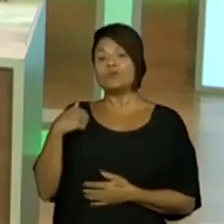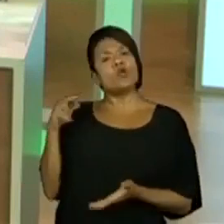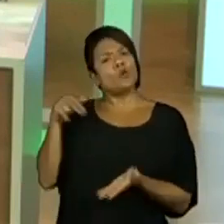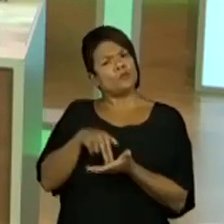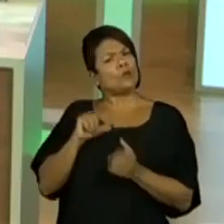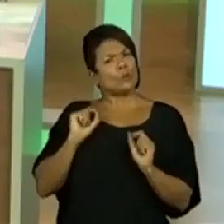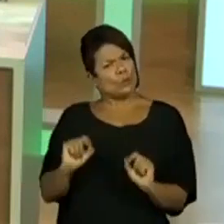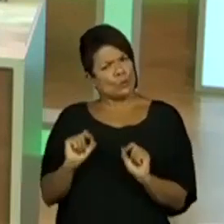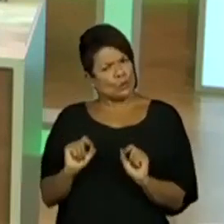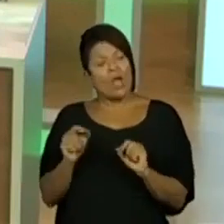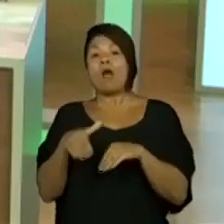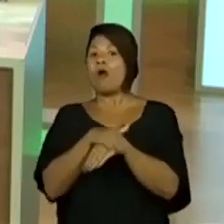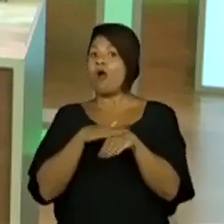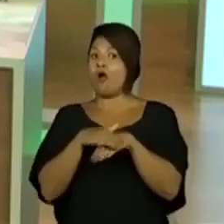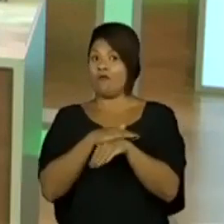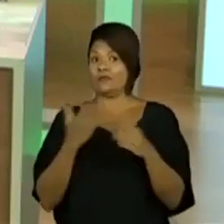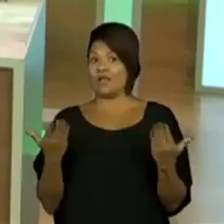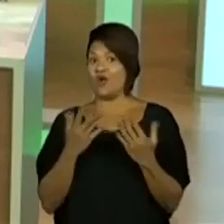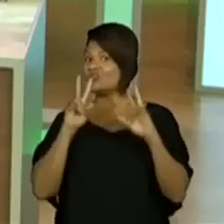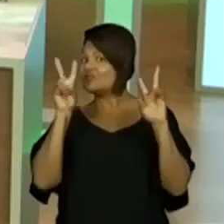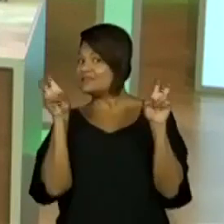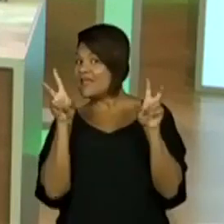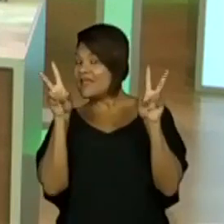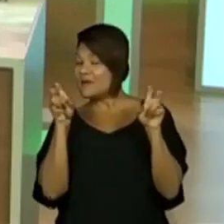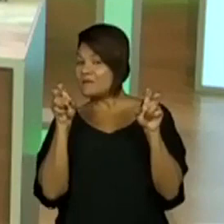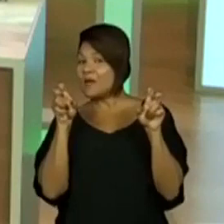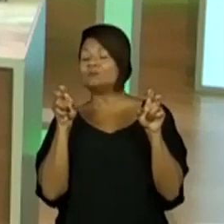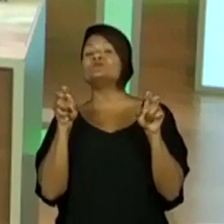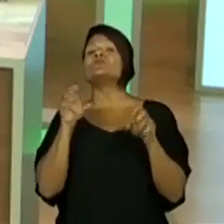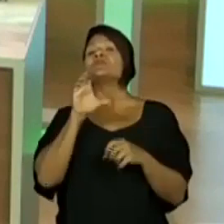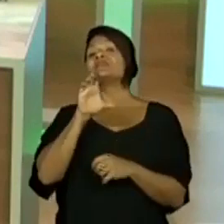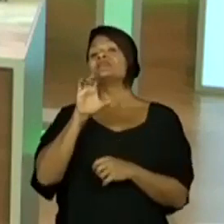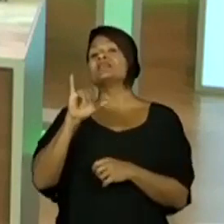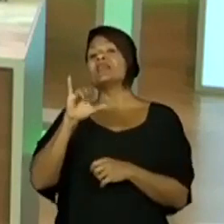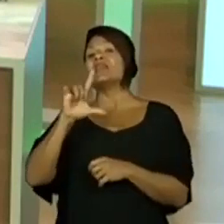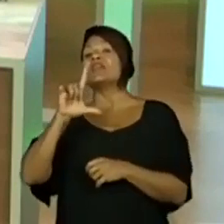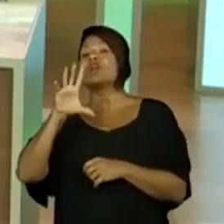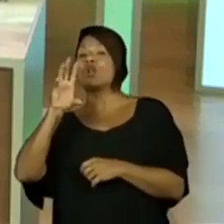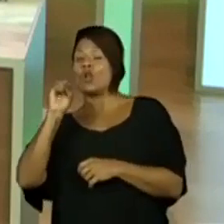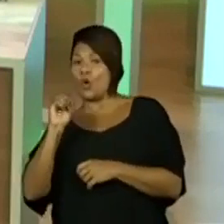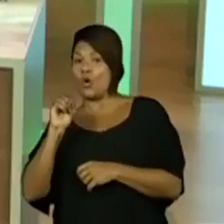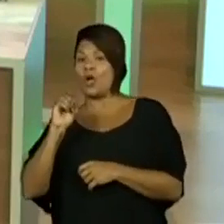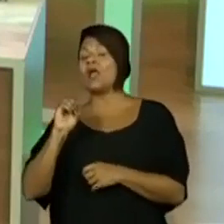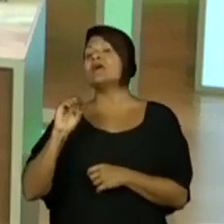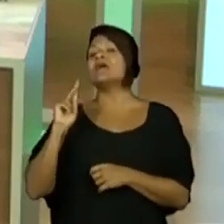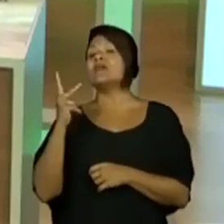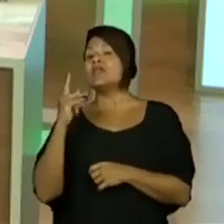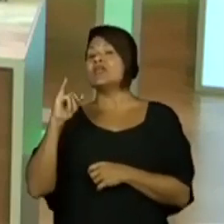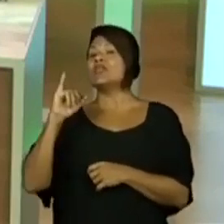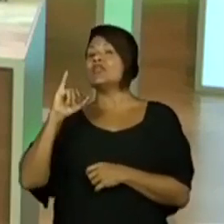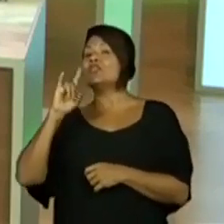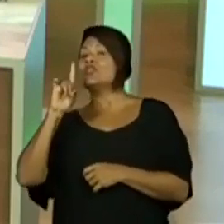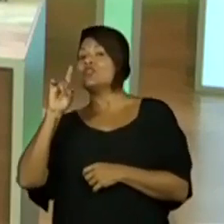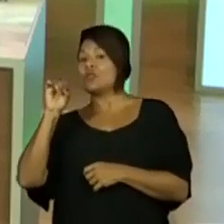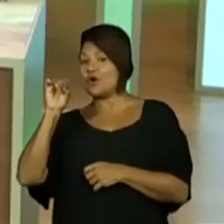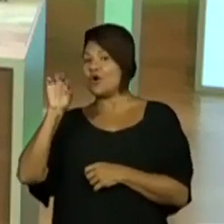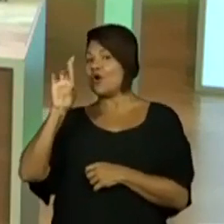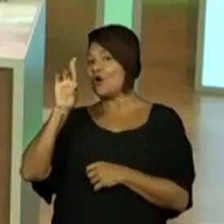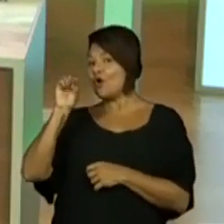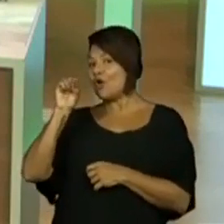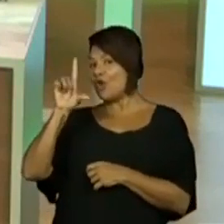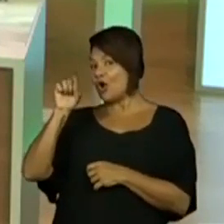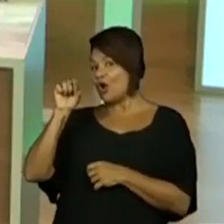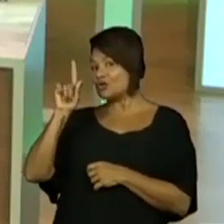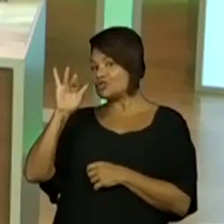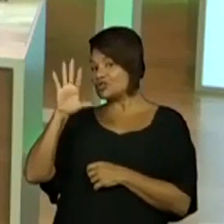com vocês hoje sobre o ciclo hidrológico e consumo consciente. Isso mesmo. Esse